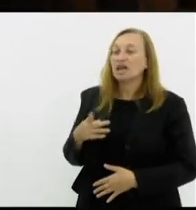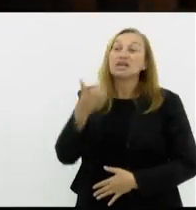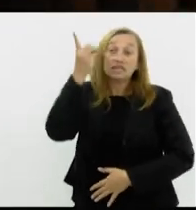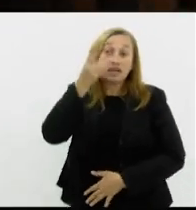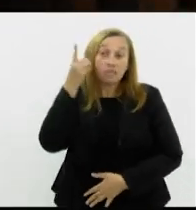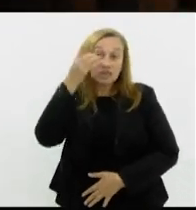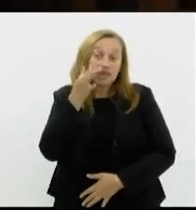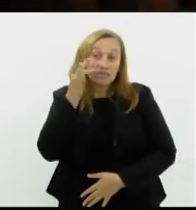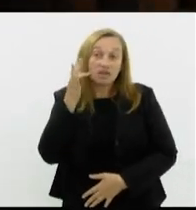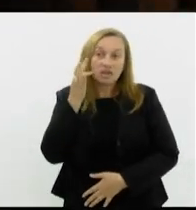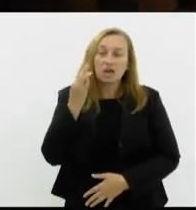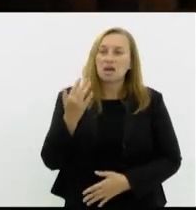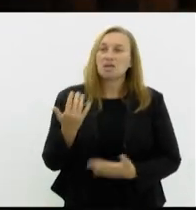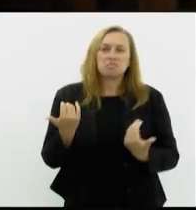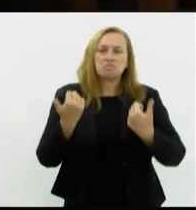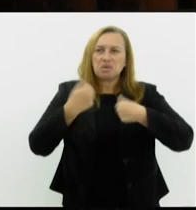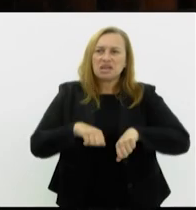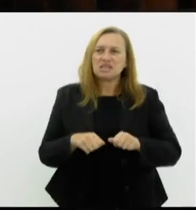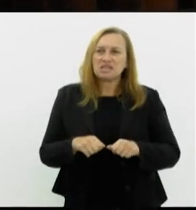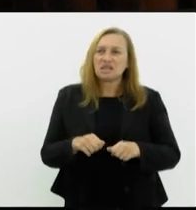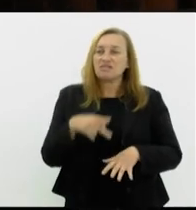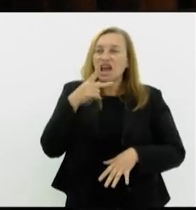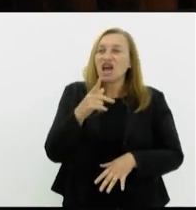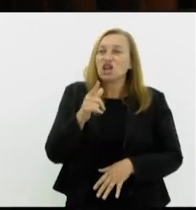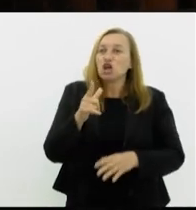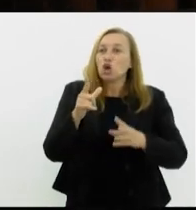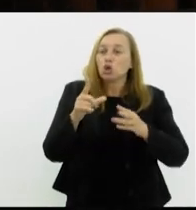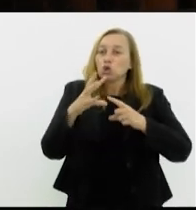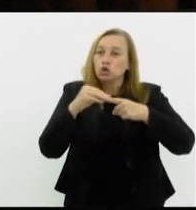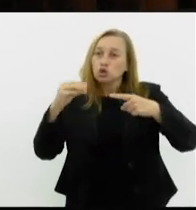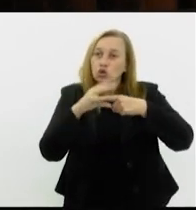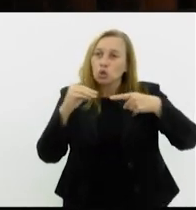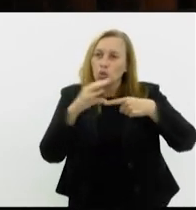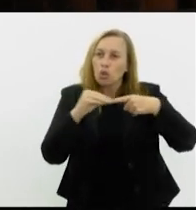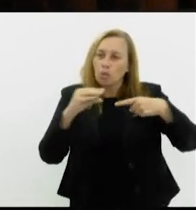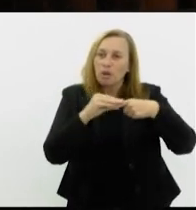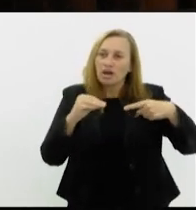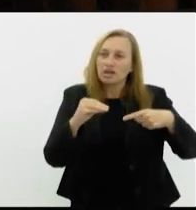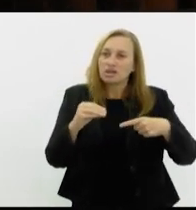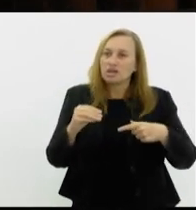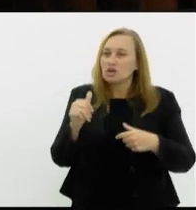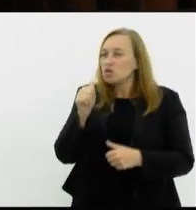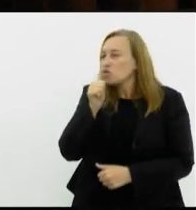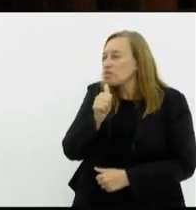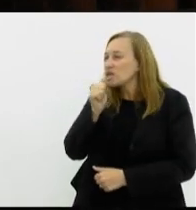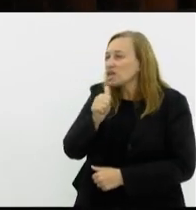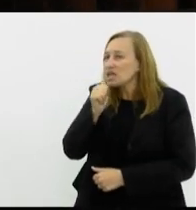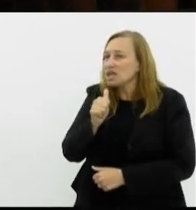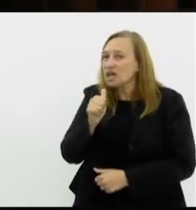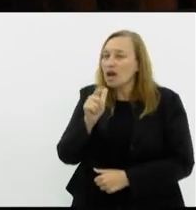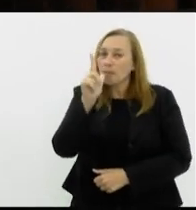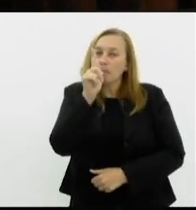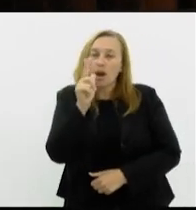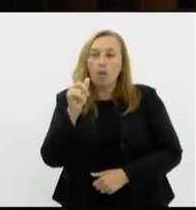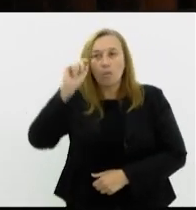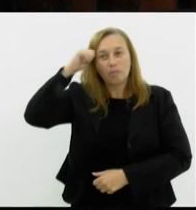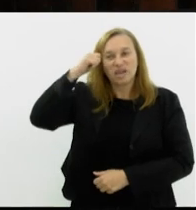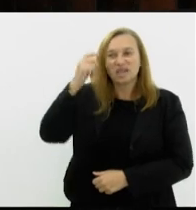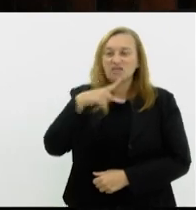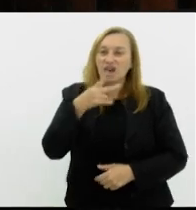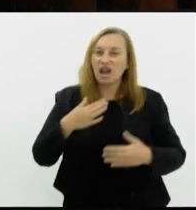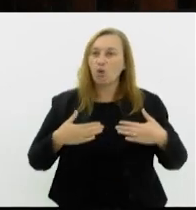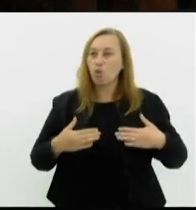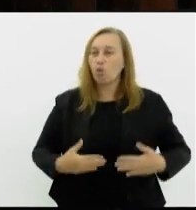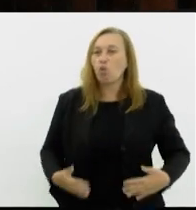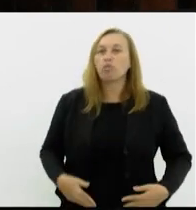ser especialista para entender que chupa sua branquinha, pau preto, isso, além de objetificar o corpo da mulher, do homem, ou